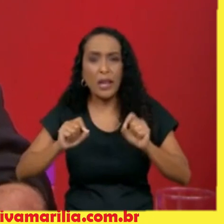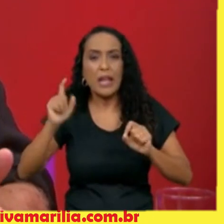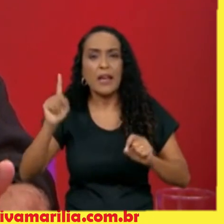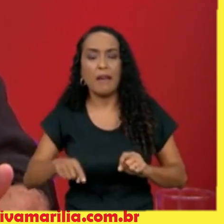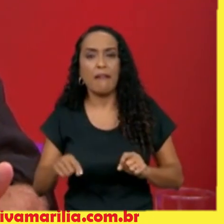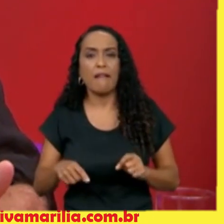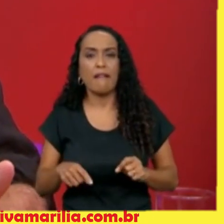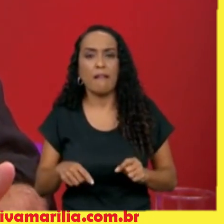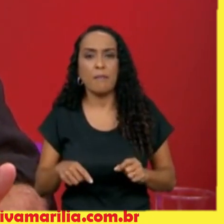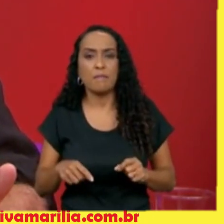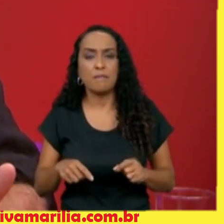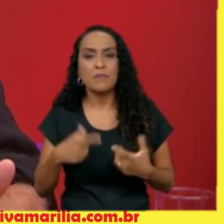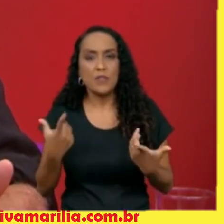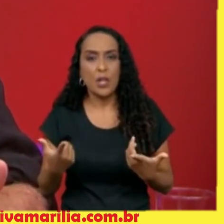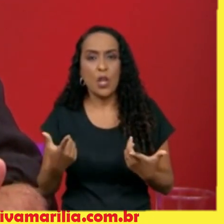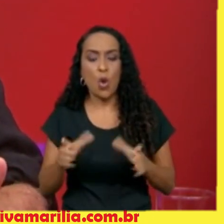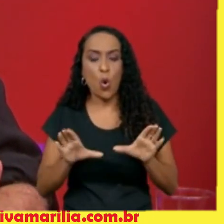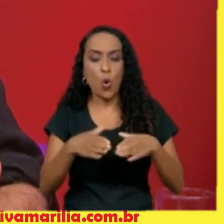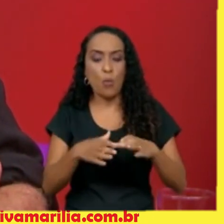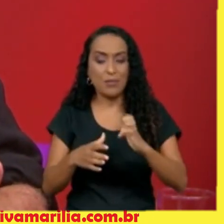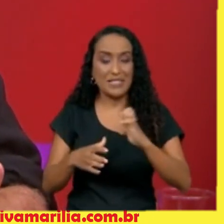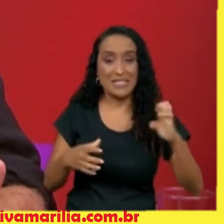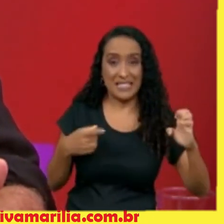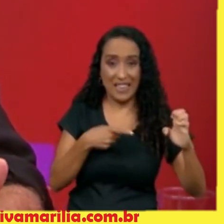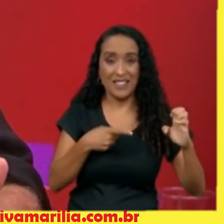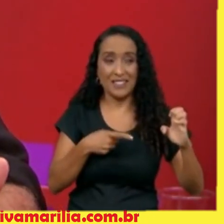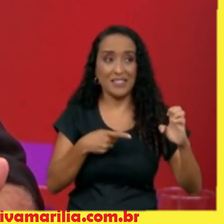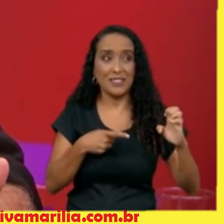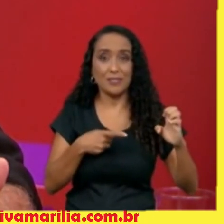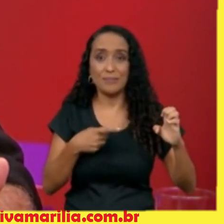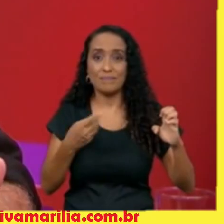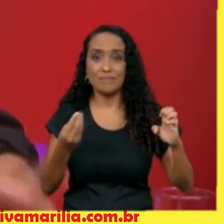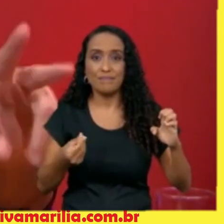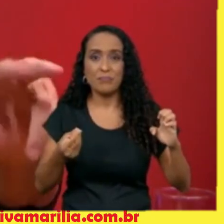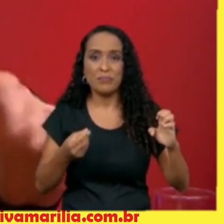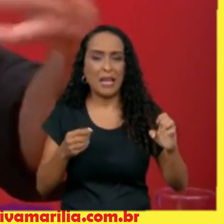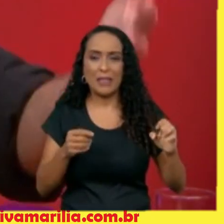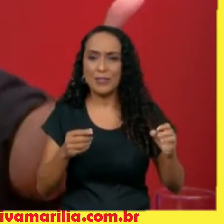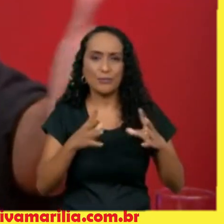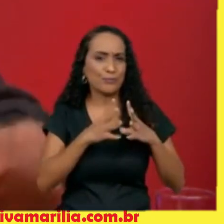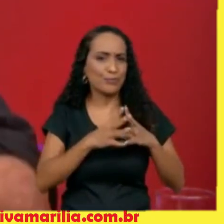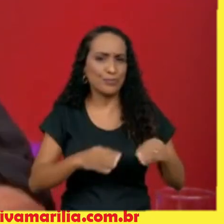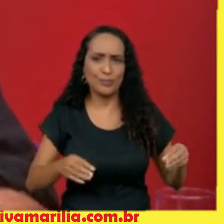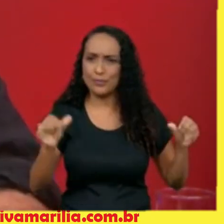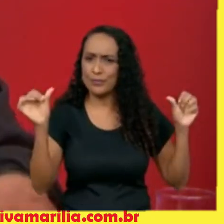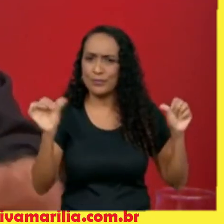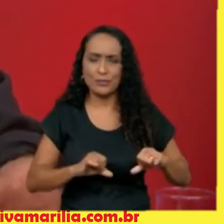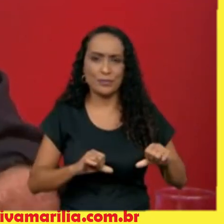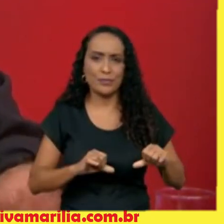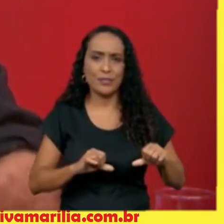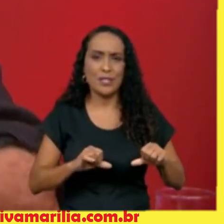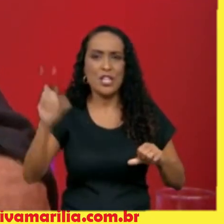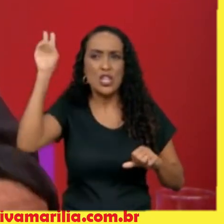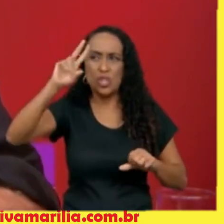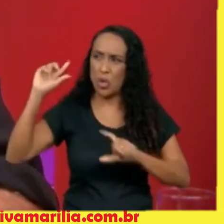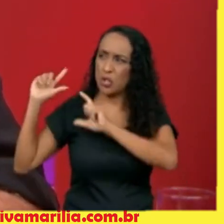que uma esquerda, porque a esquerda ela morreu no sentido tradicional, histórico que